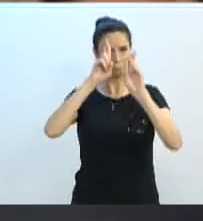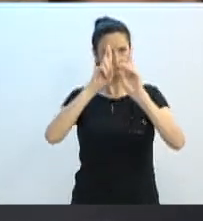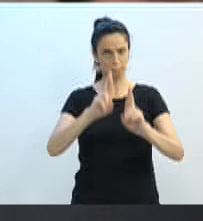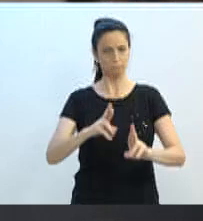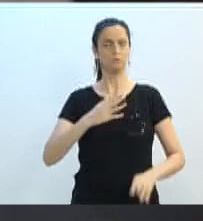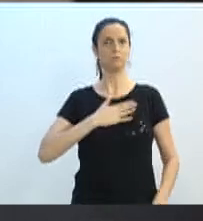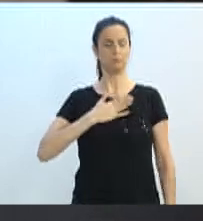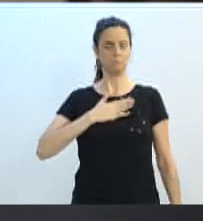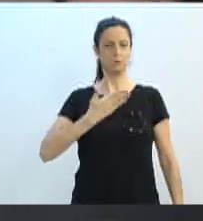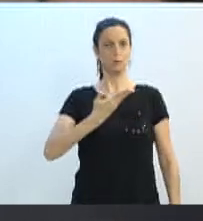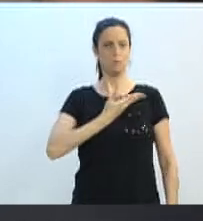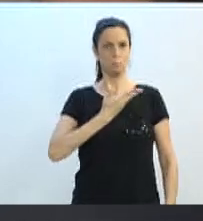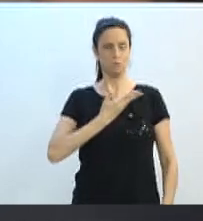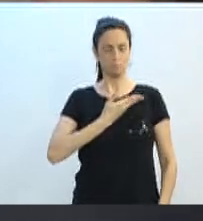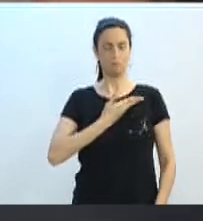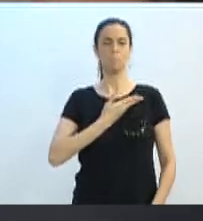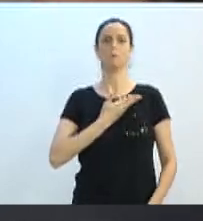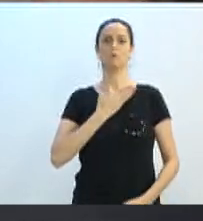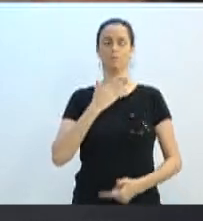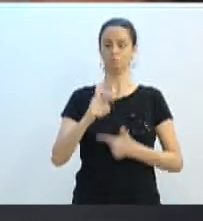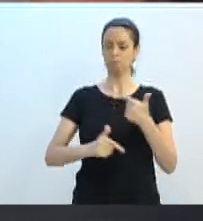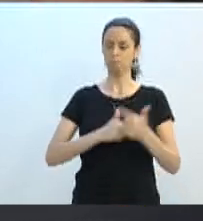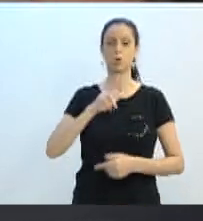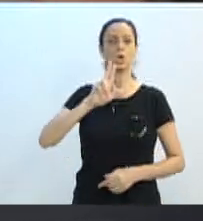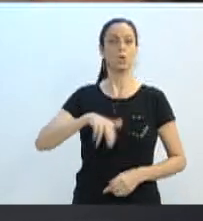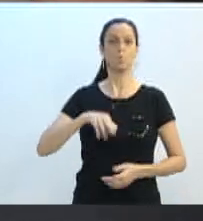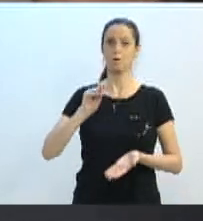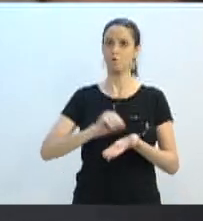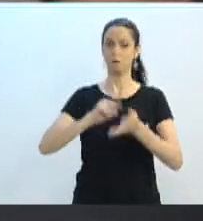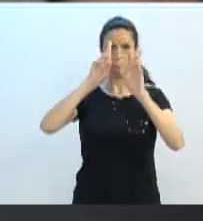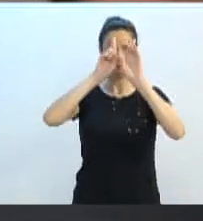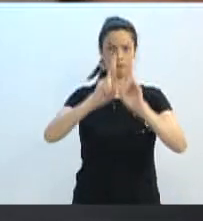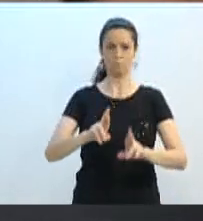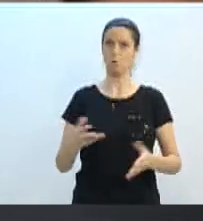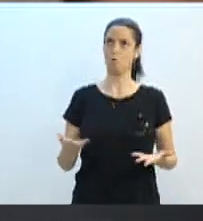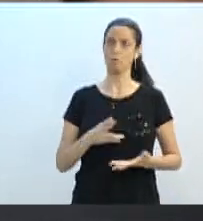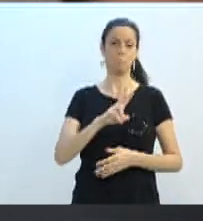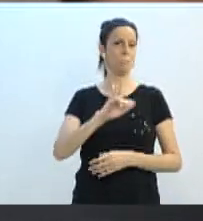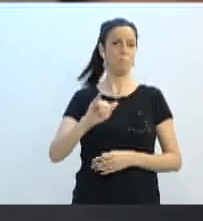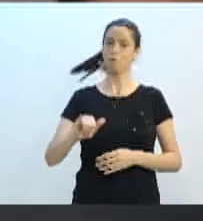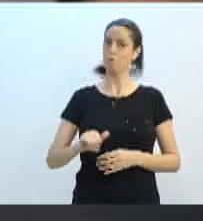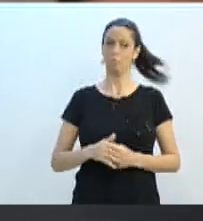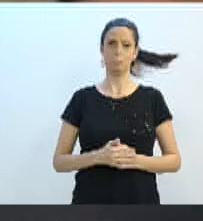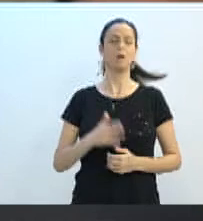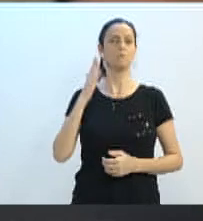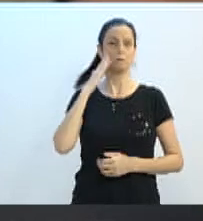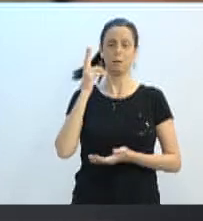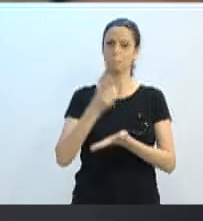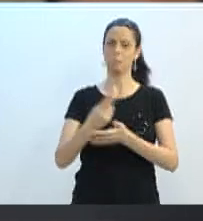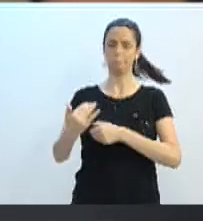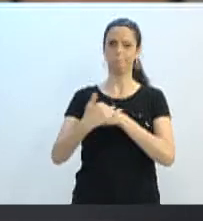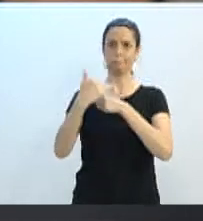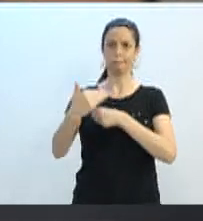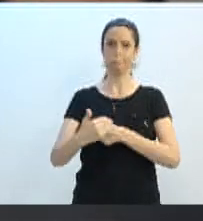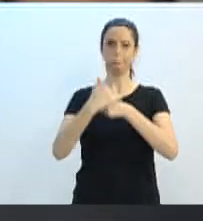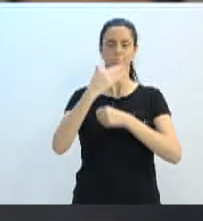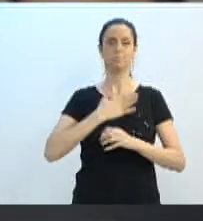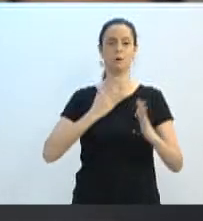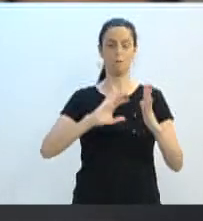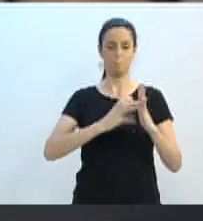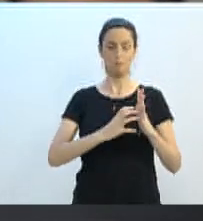colega parlamentar aqui nesta casa, nunca lhe faltei com respeito, não seria hoje a primeira vez, embora seus ataques constantes ao meu partido,